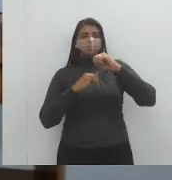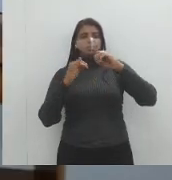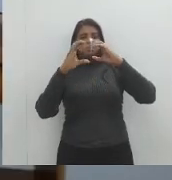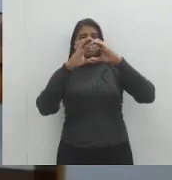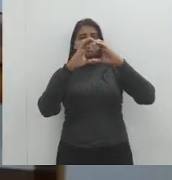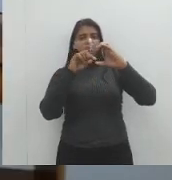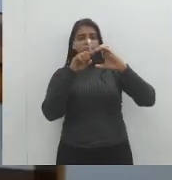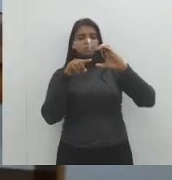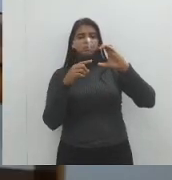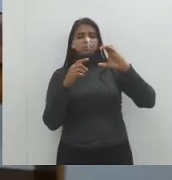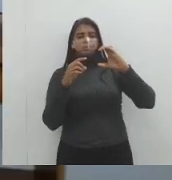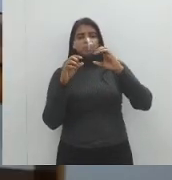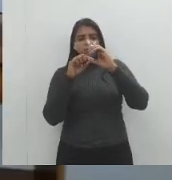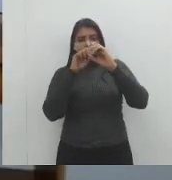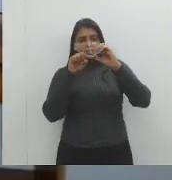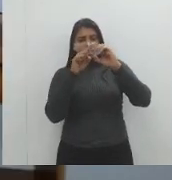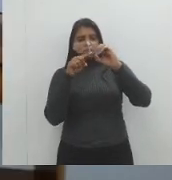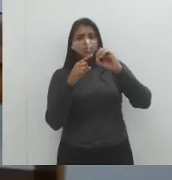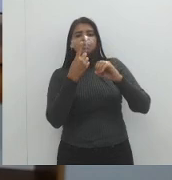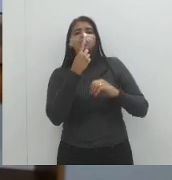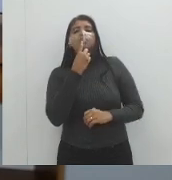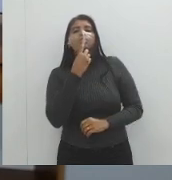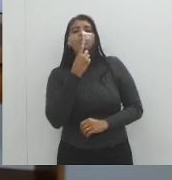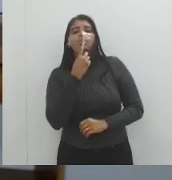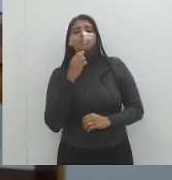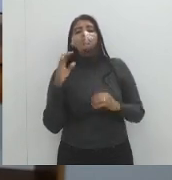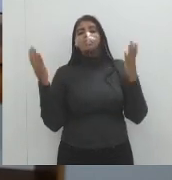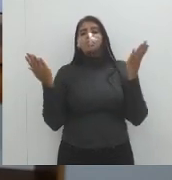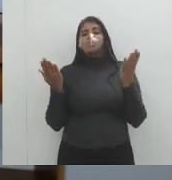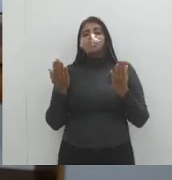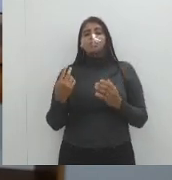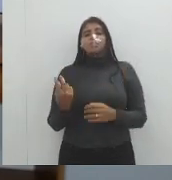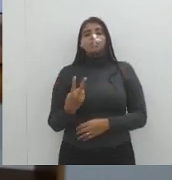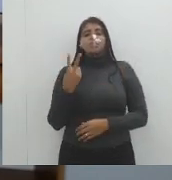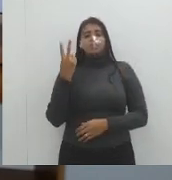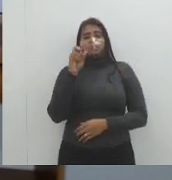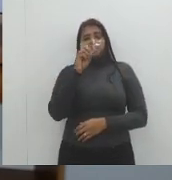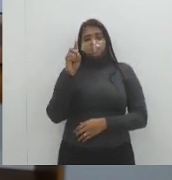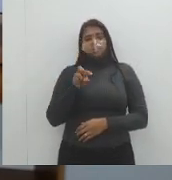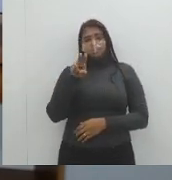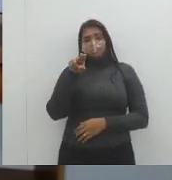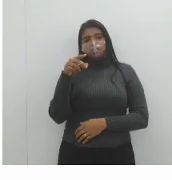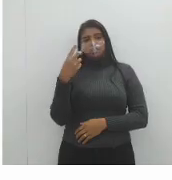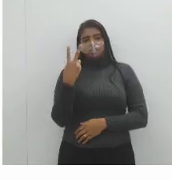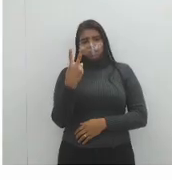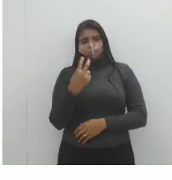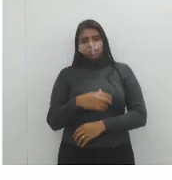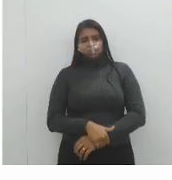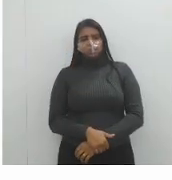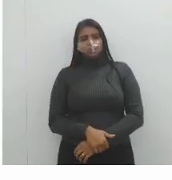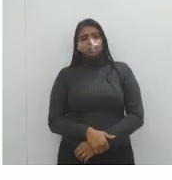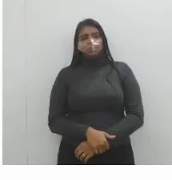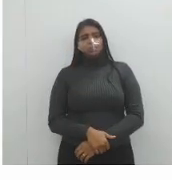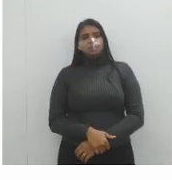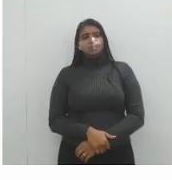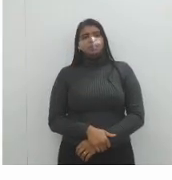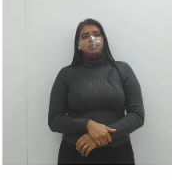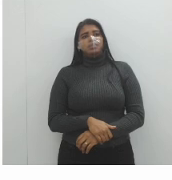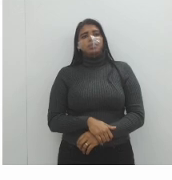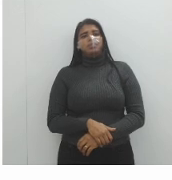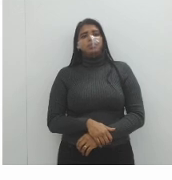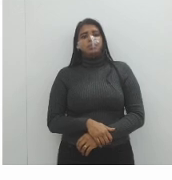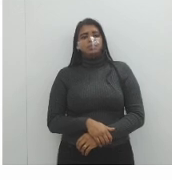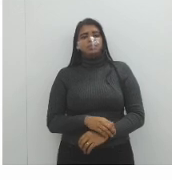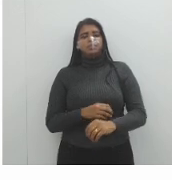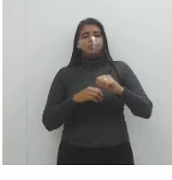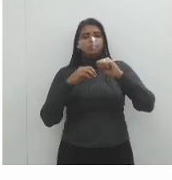bolas vermelhas, tá? Então, ó, qual é o valor de Z? Z é igual a 2. O átomo que tem 2